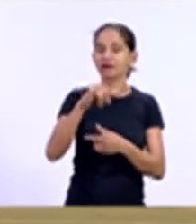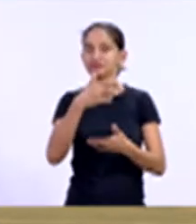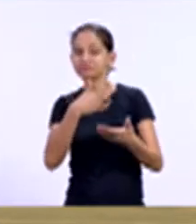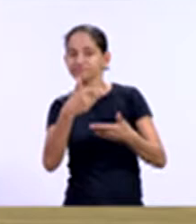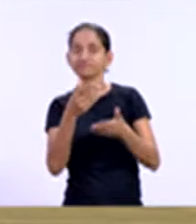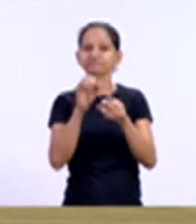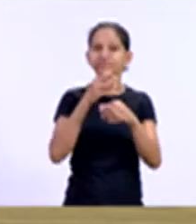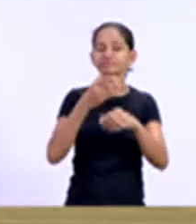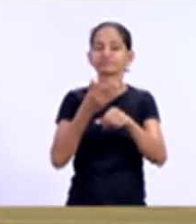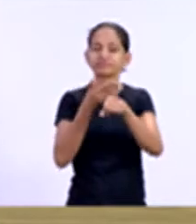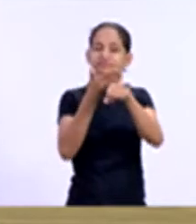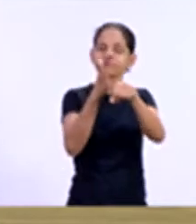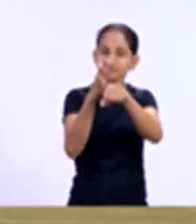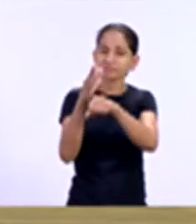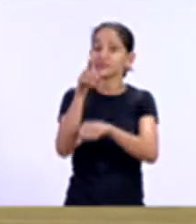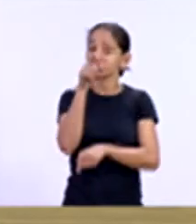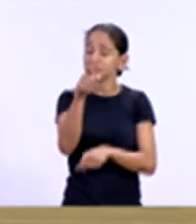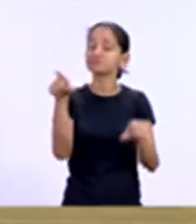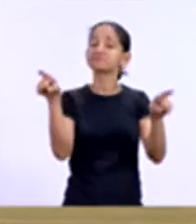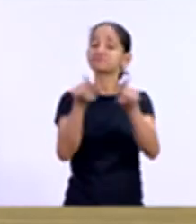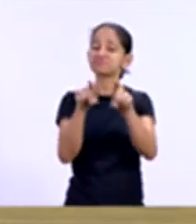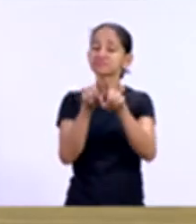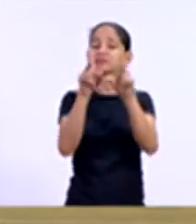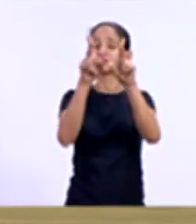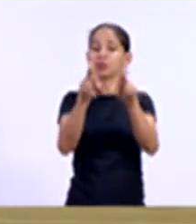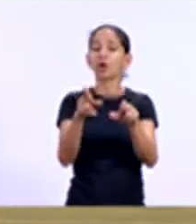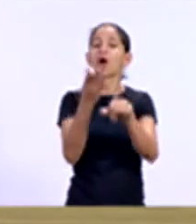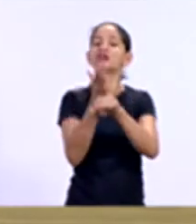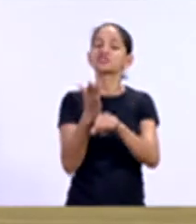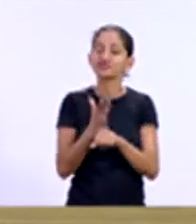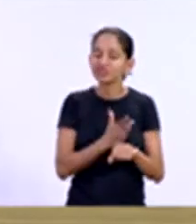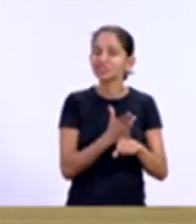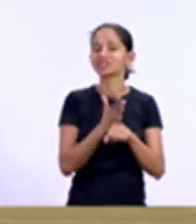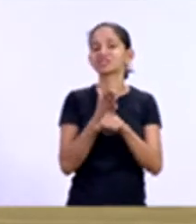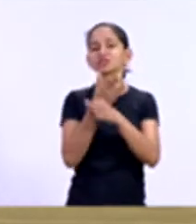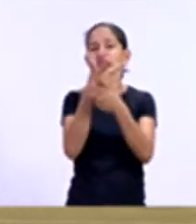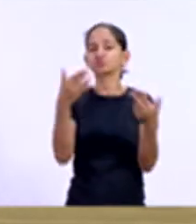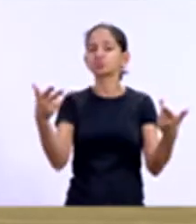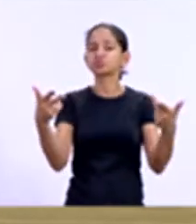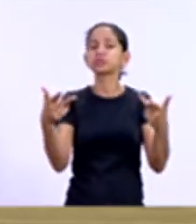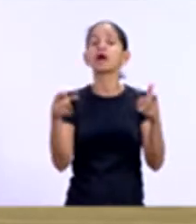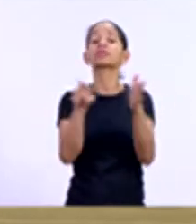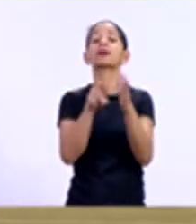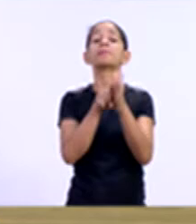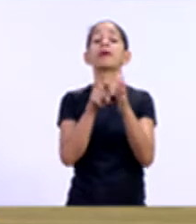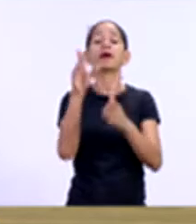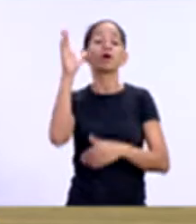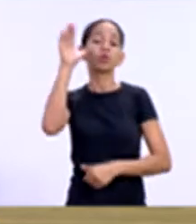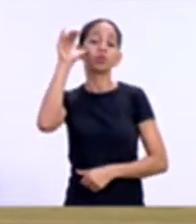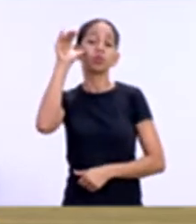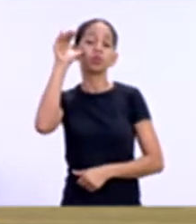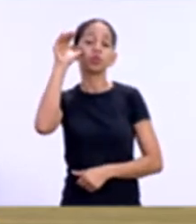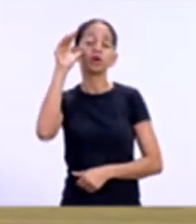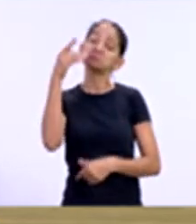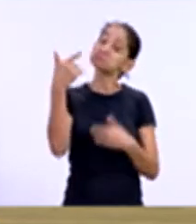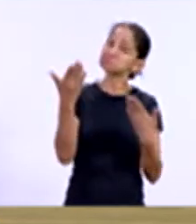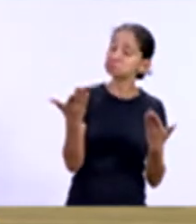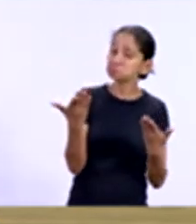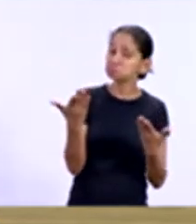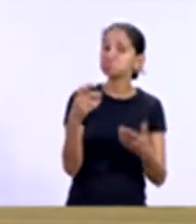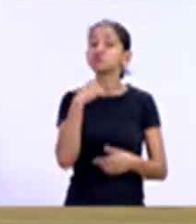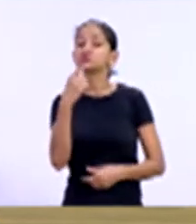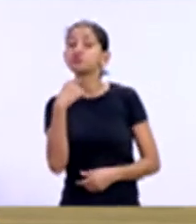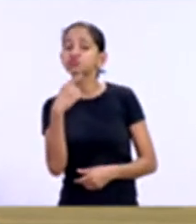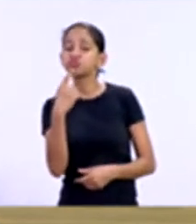aqui, ele vai trabalhar tudo que você ficou em dúvida, tudo que você queira aprender mais, buscar mais, trocar